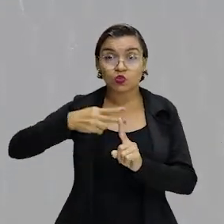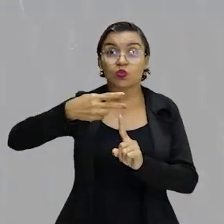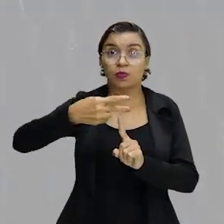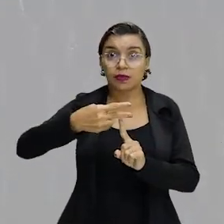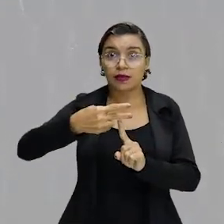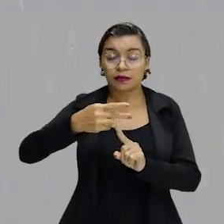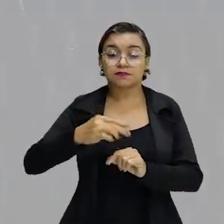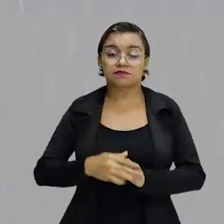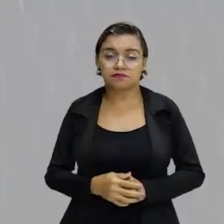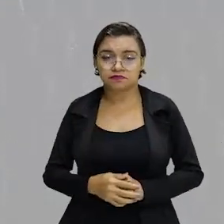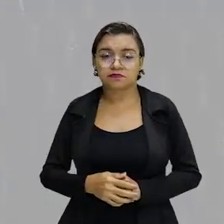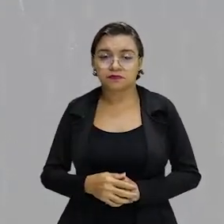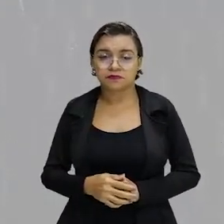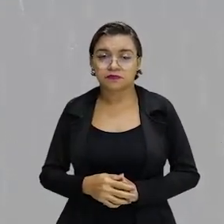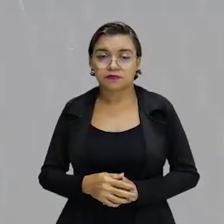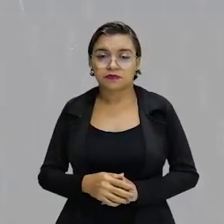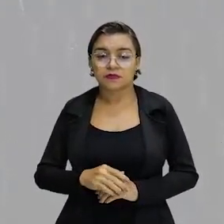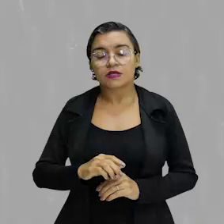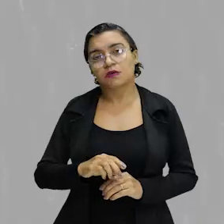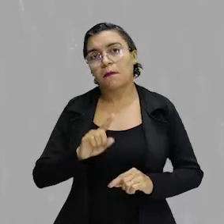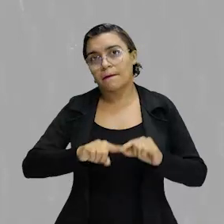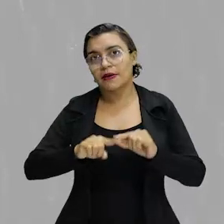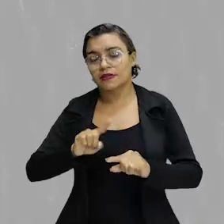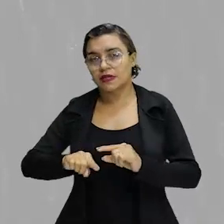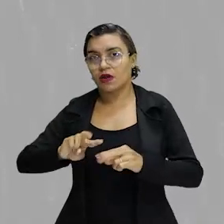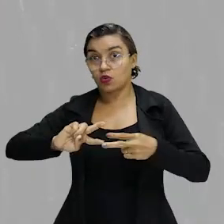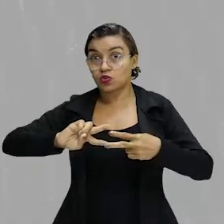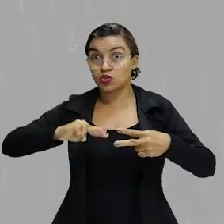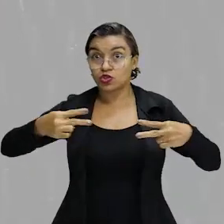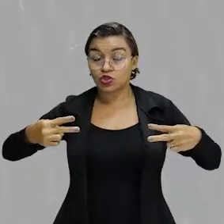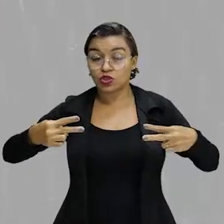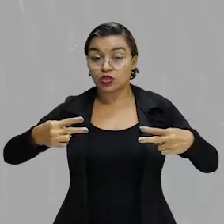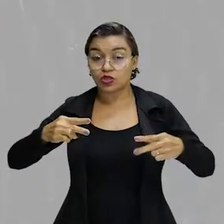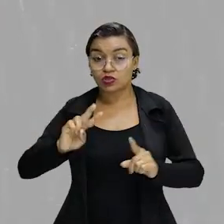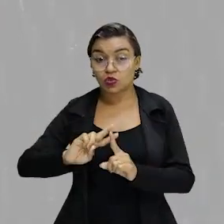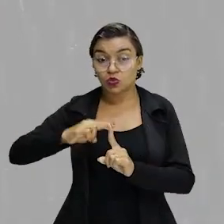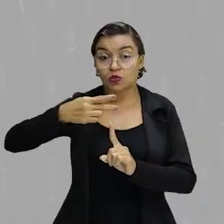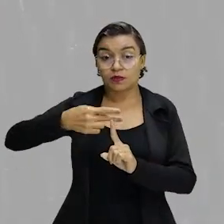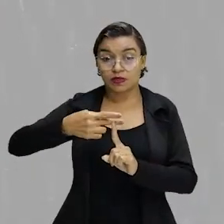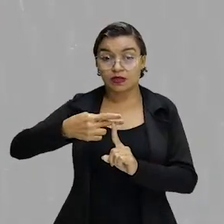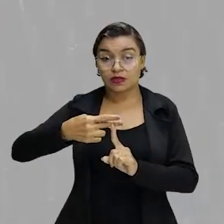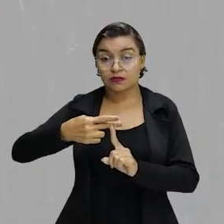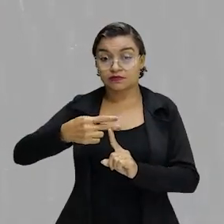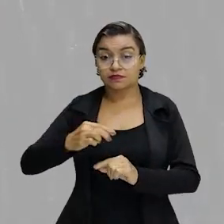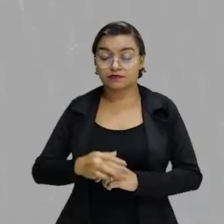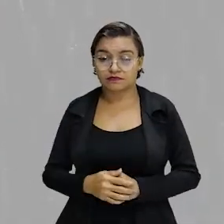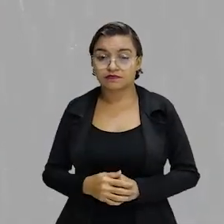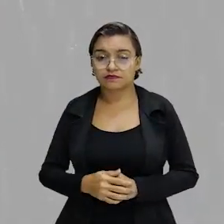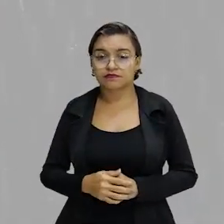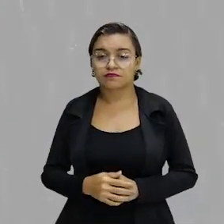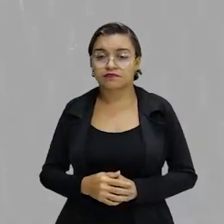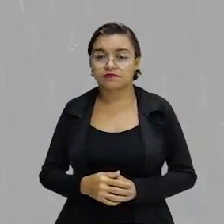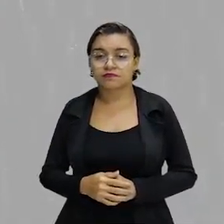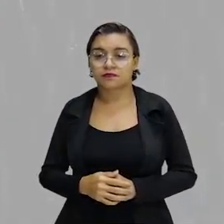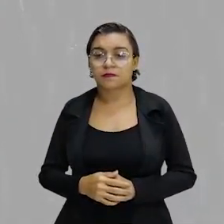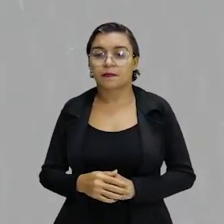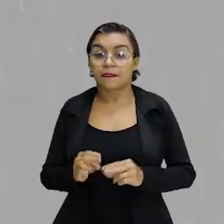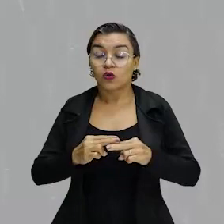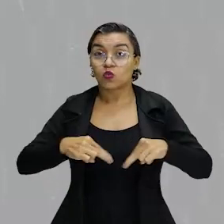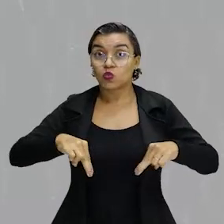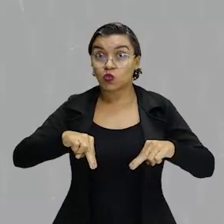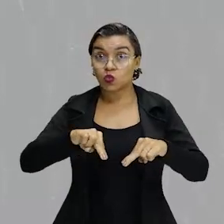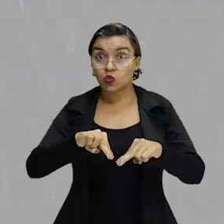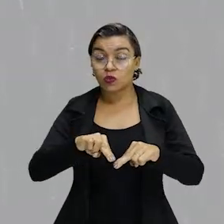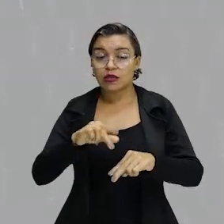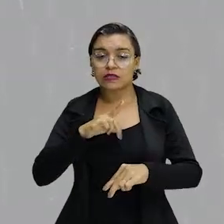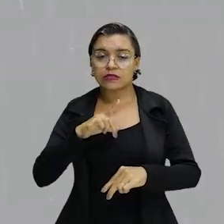que ela duplica o material genético dela, que a gente chama de cariogamia, que é a duplicação do núcleo, ela